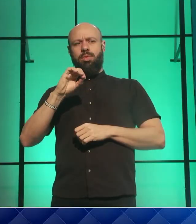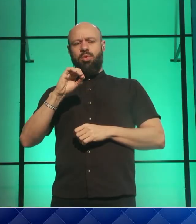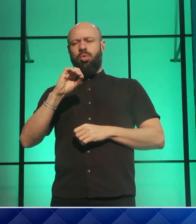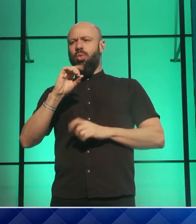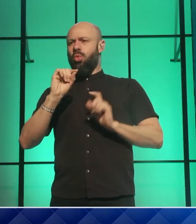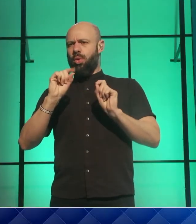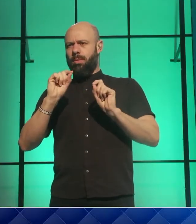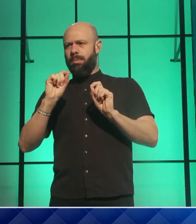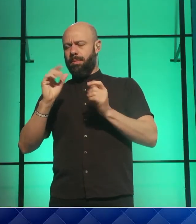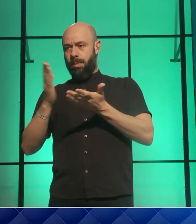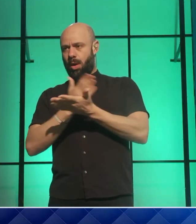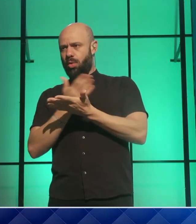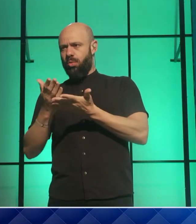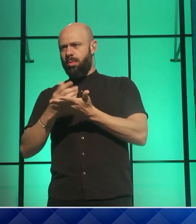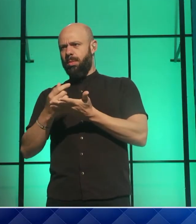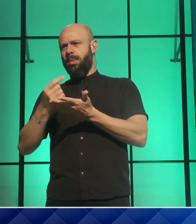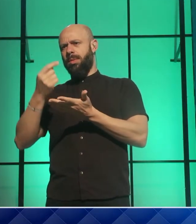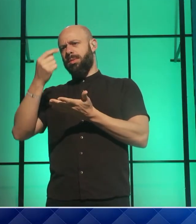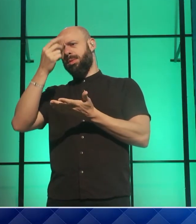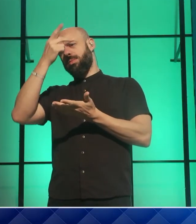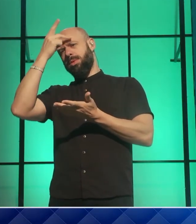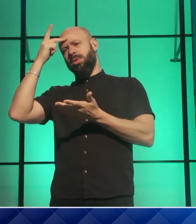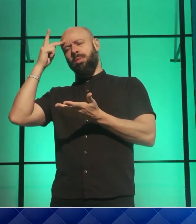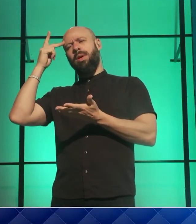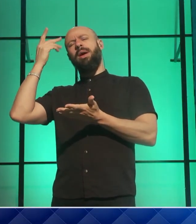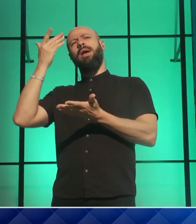algumas pessoas que acreditam,